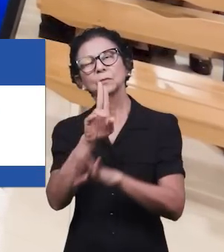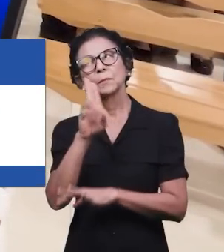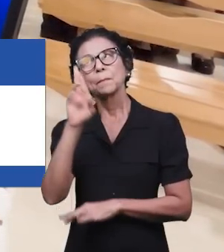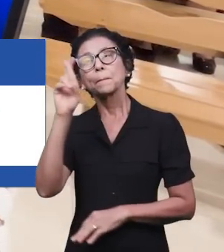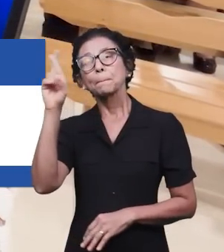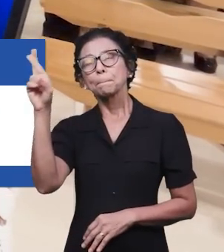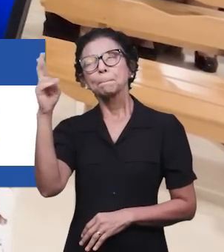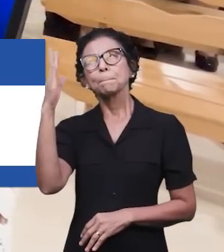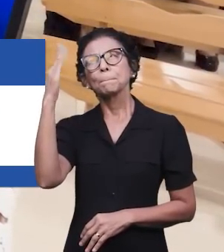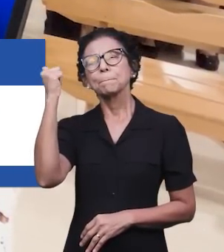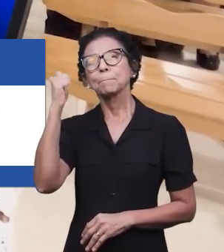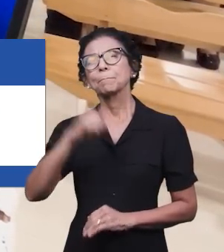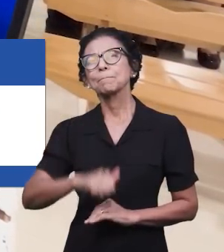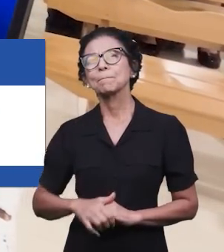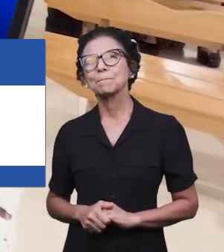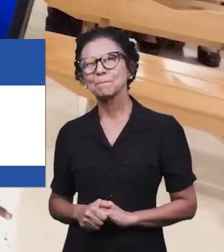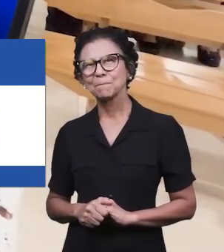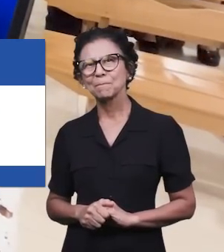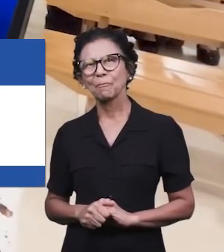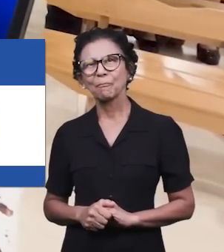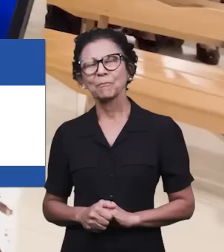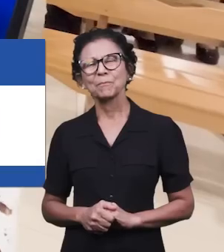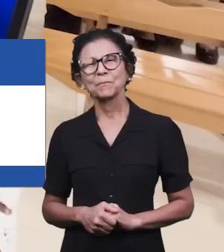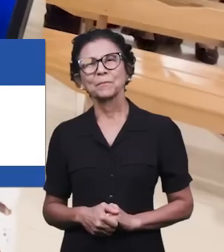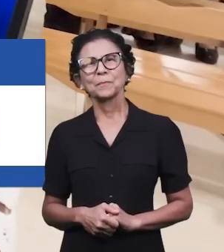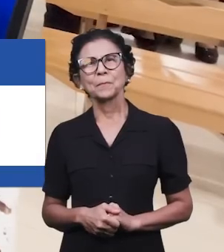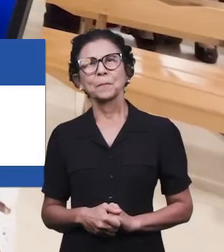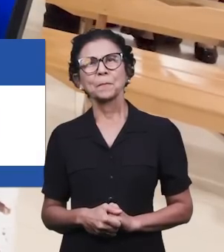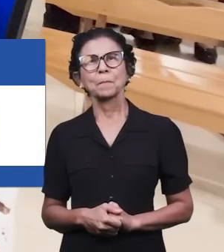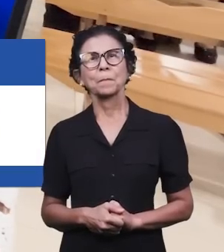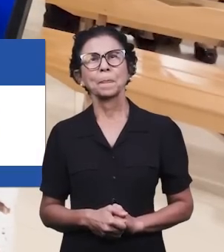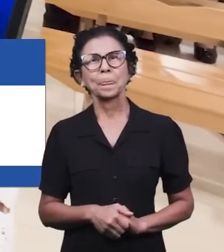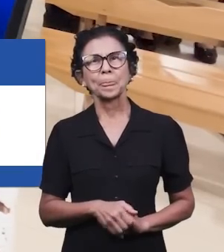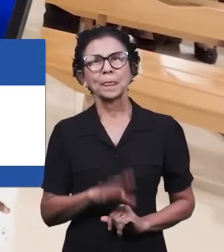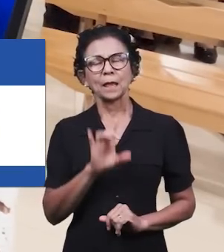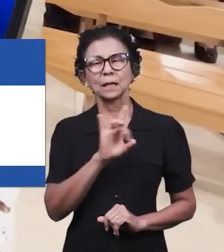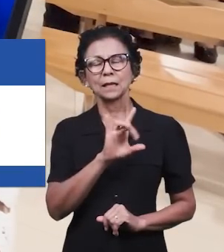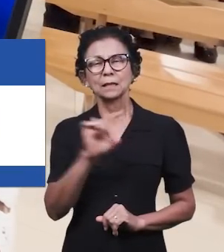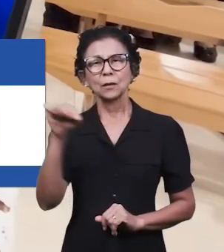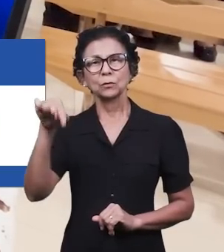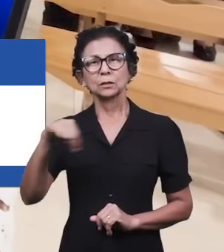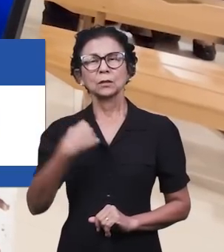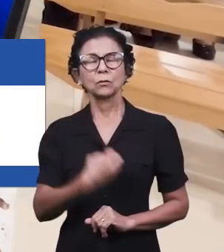nós sabemos que o Manaim, para funcionar, esses irmãos estão por trás.